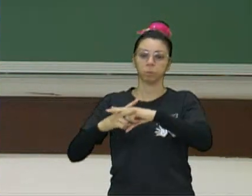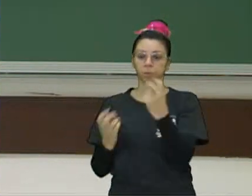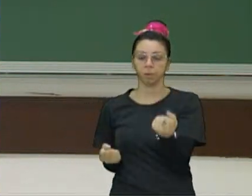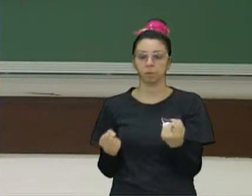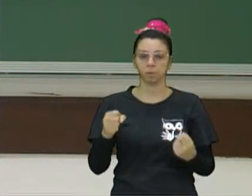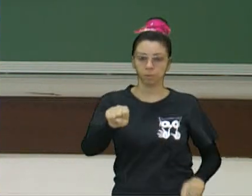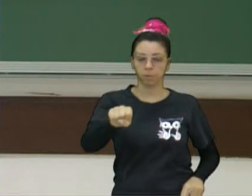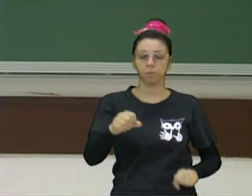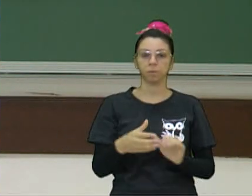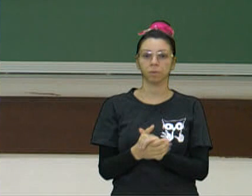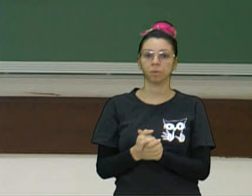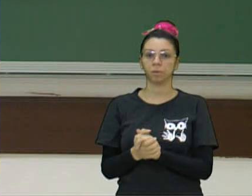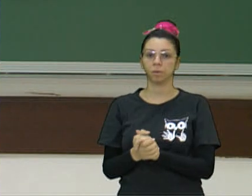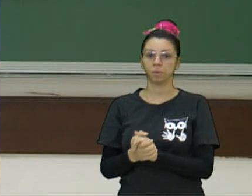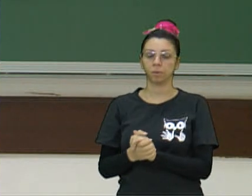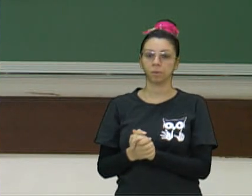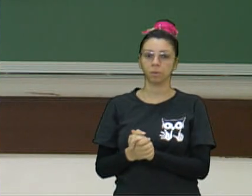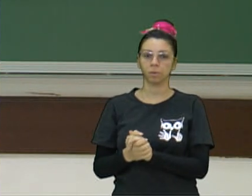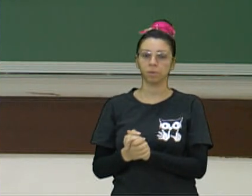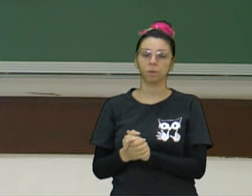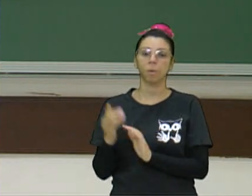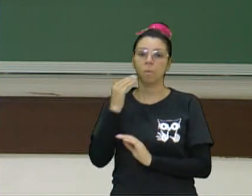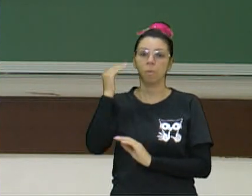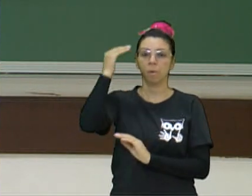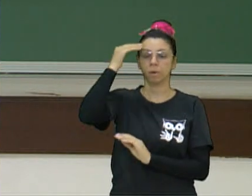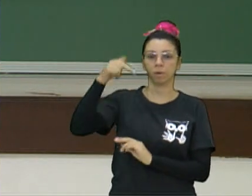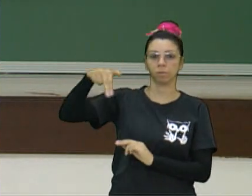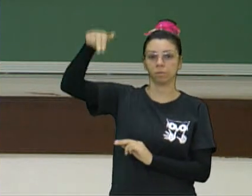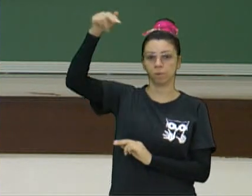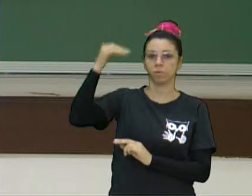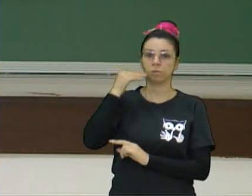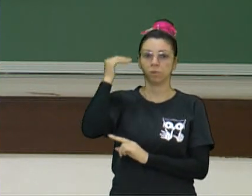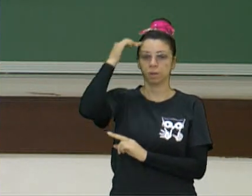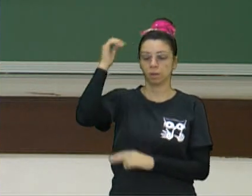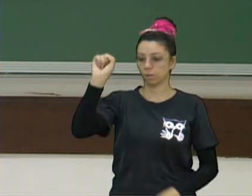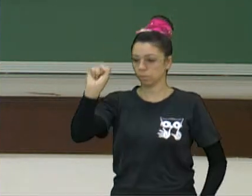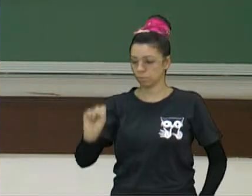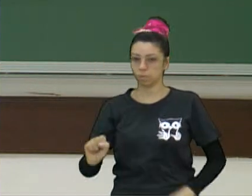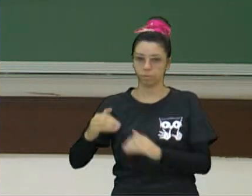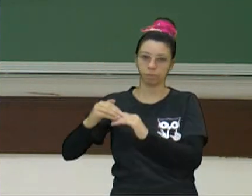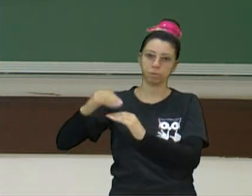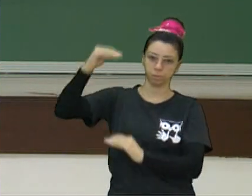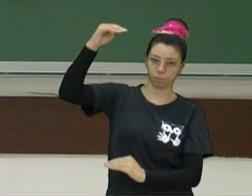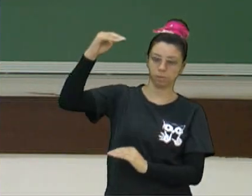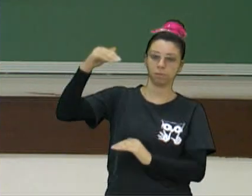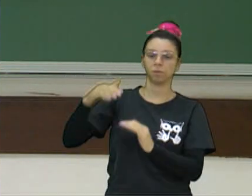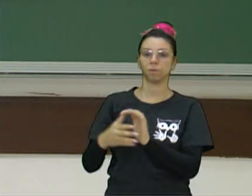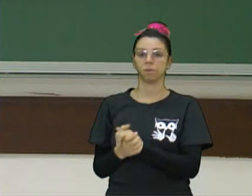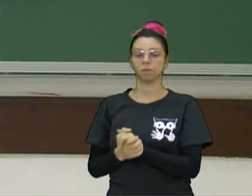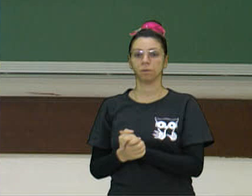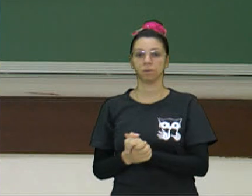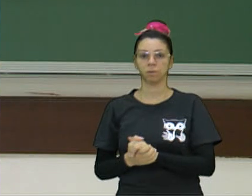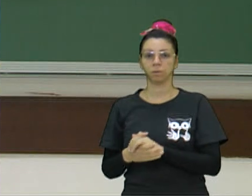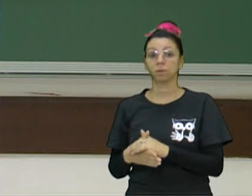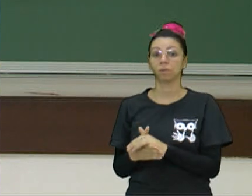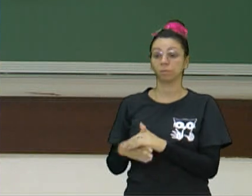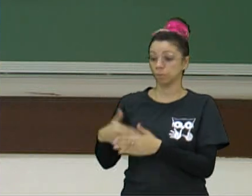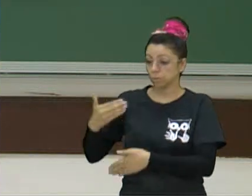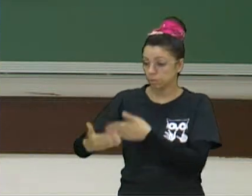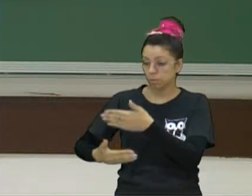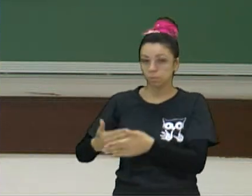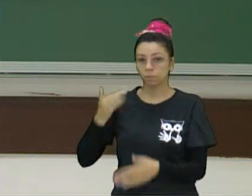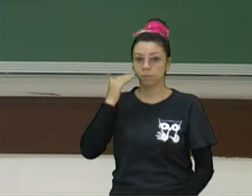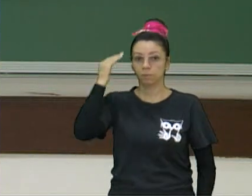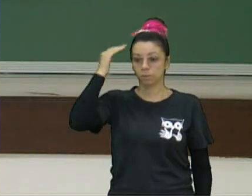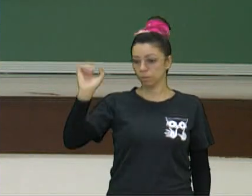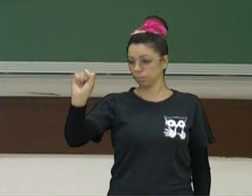dividiu as Coreias, né? Pós-guerra, a Coreia dividiu em Coreia do Norte e Coreia do Sul, né? Então, muitos acreditam que o desenvolvimento da Coreia do Sul se deu